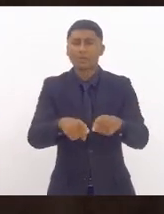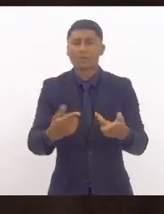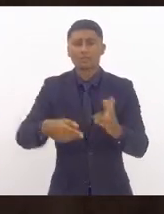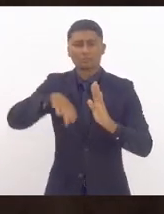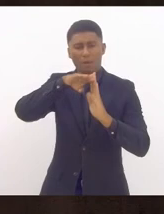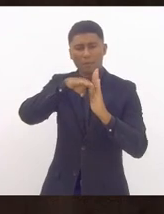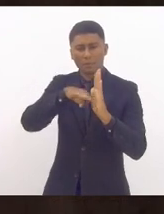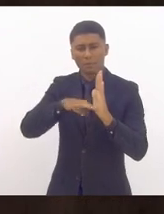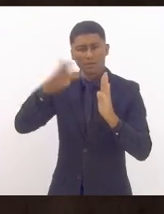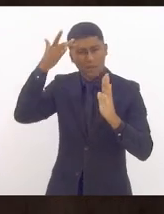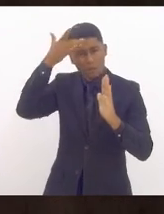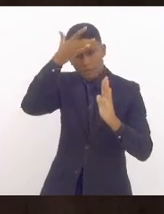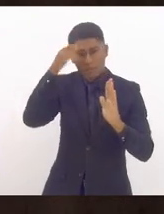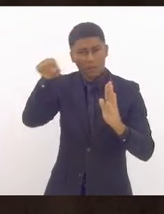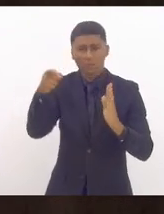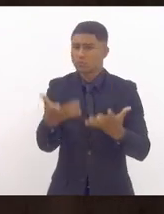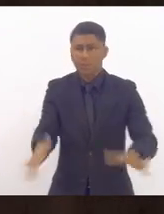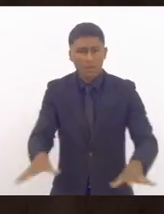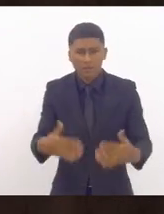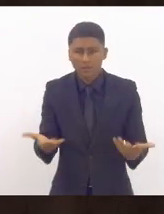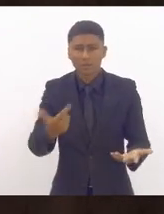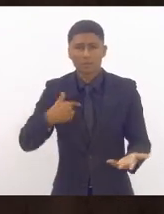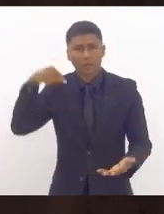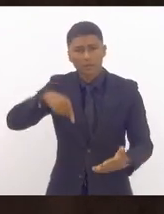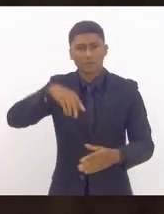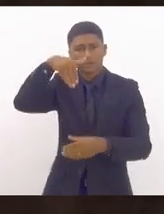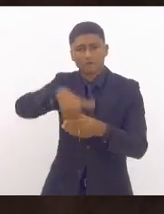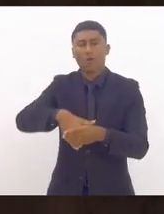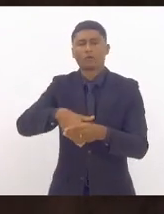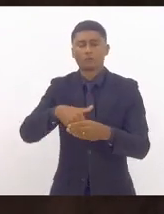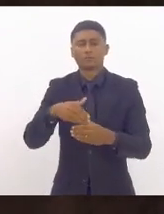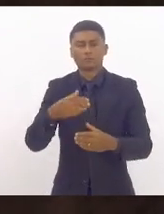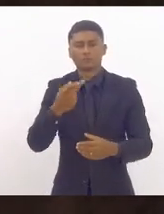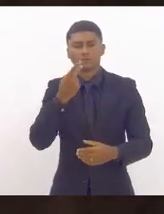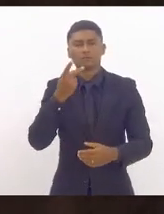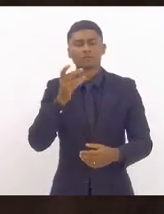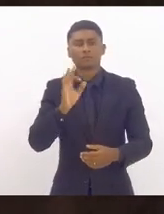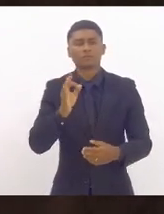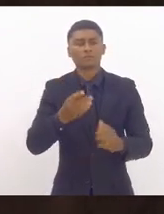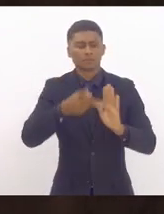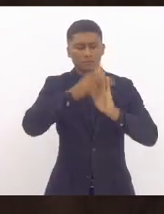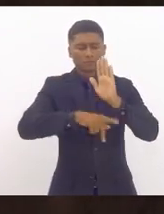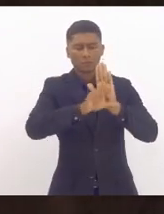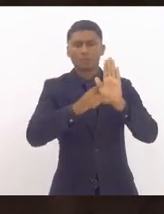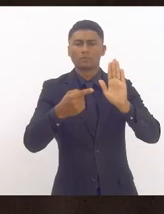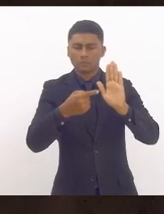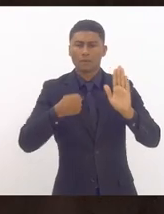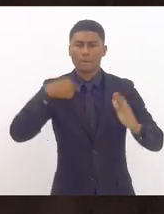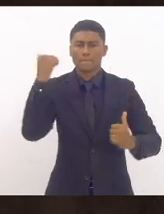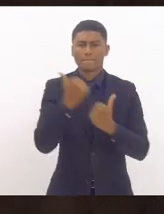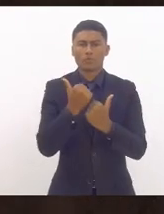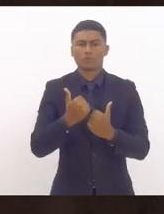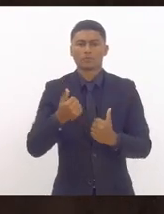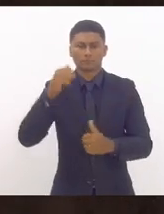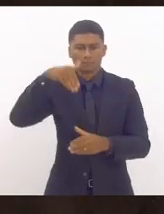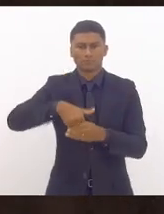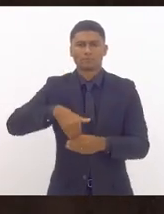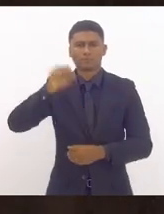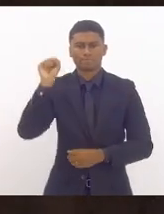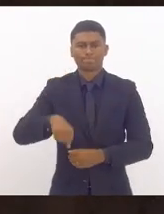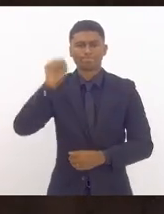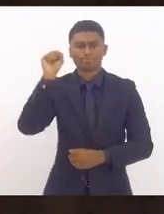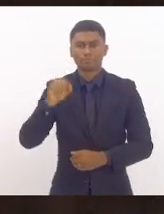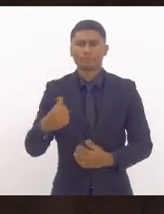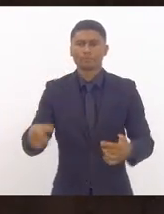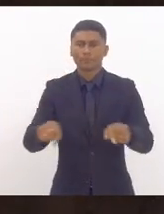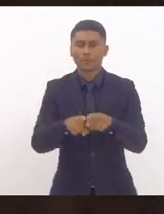mental. Então, eu estou aqui para declarar meu voto favorável ao projeto de Vossa Excelência e agradecer a